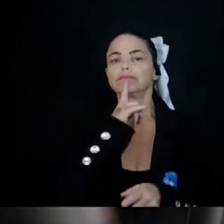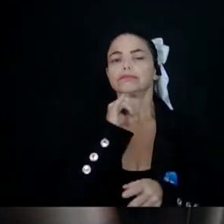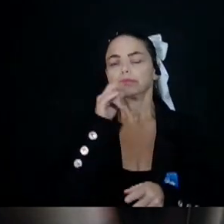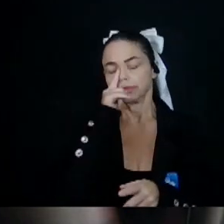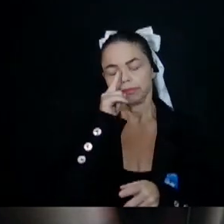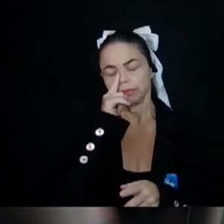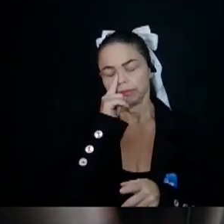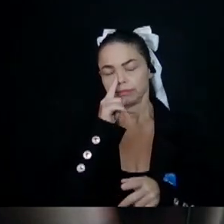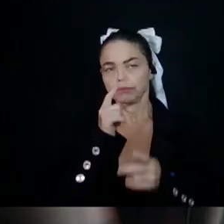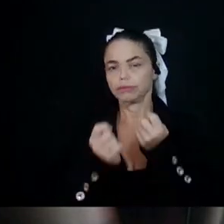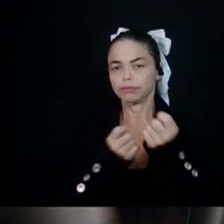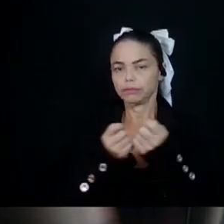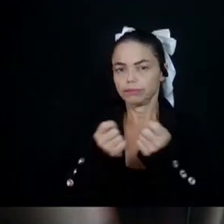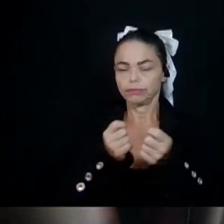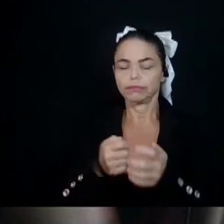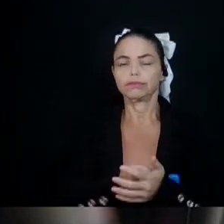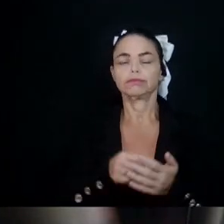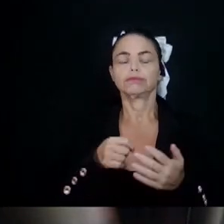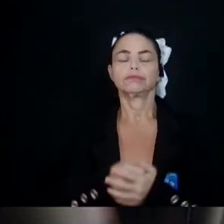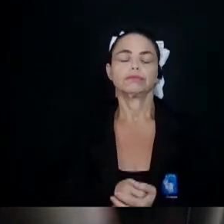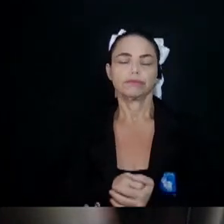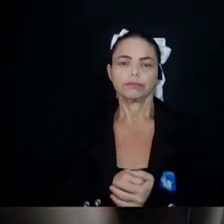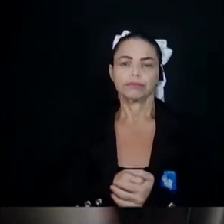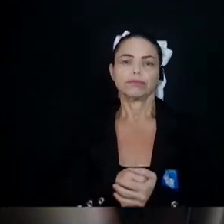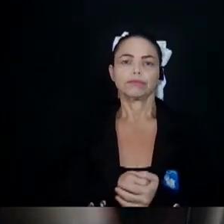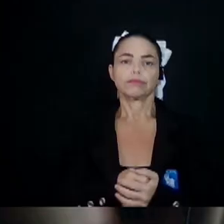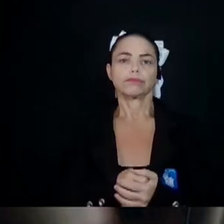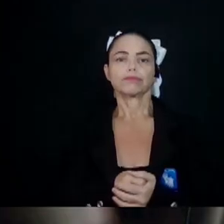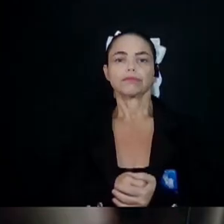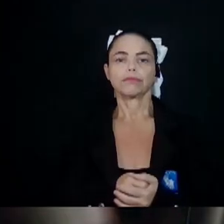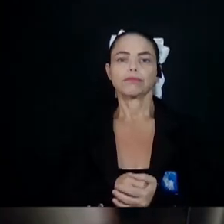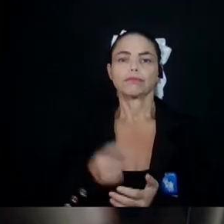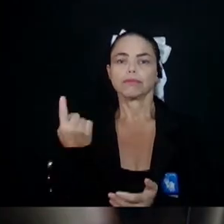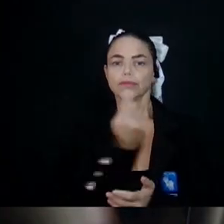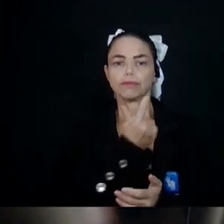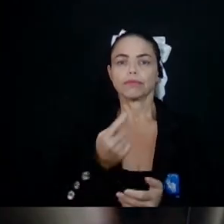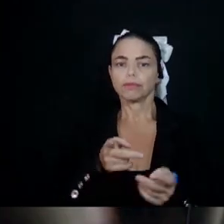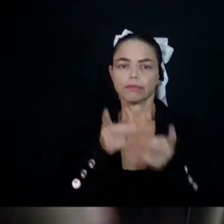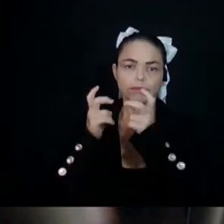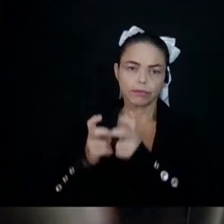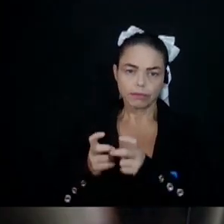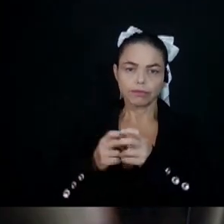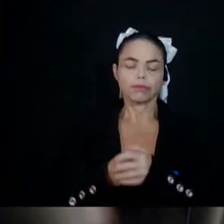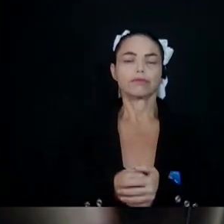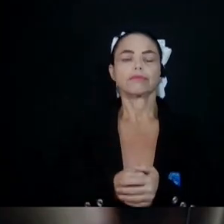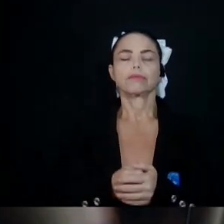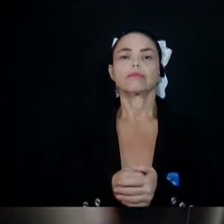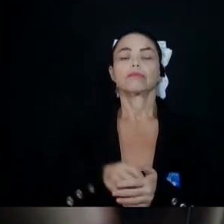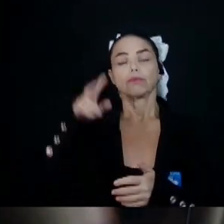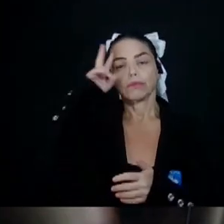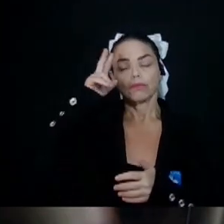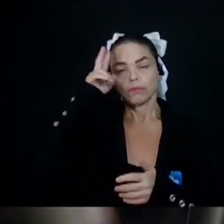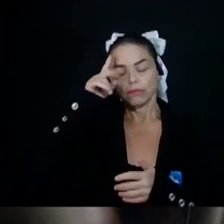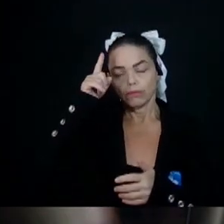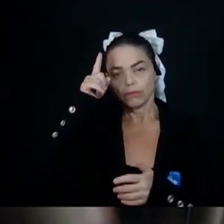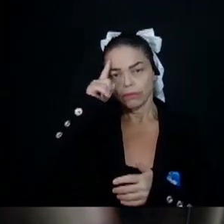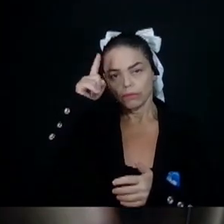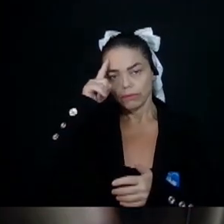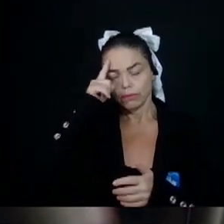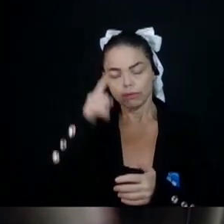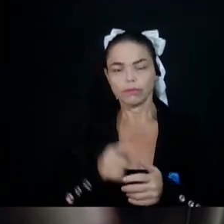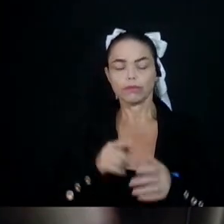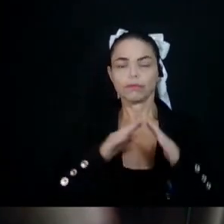esse controle, porque nós percebemos, né, uma rotina na casa aí de